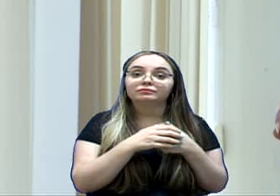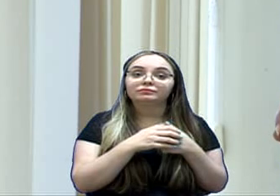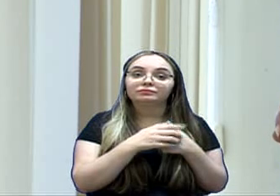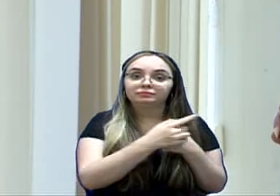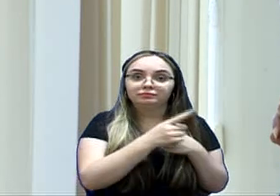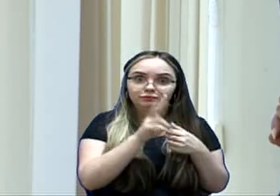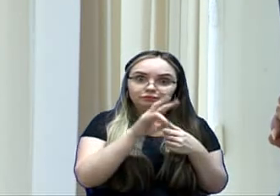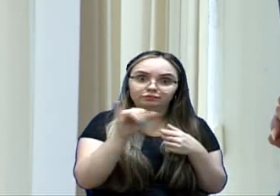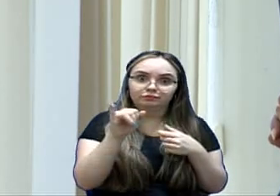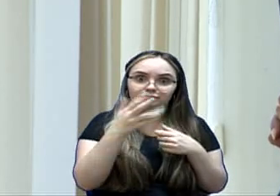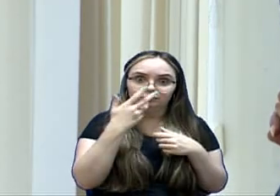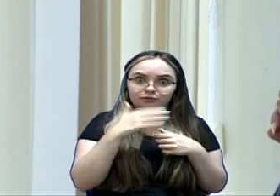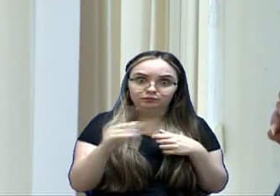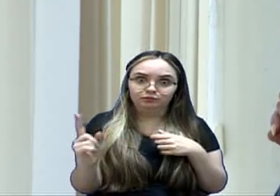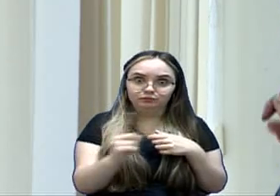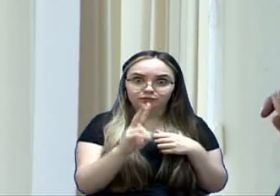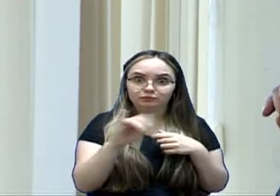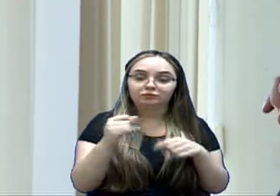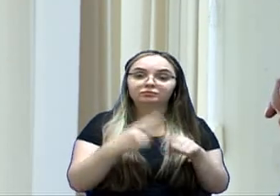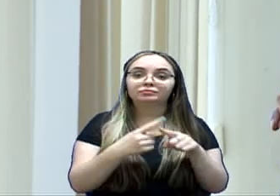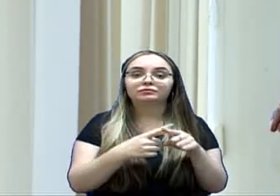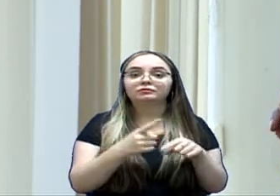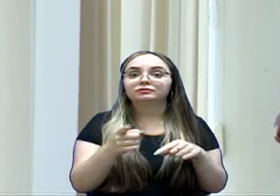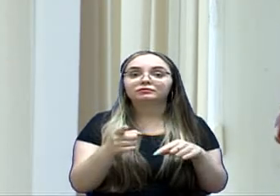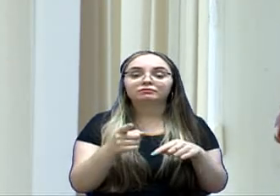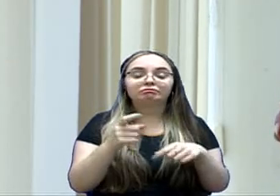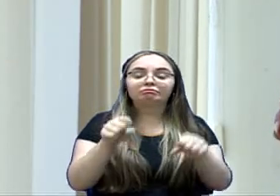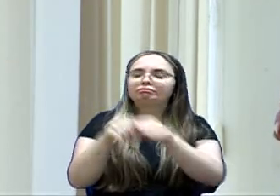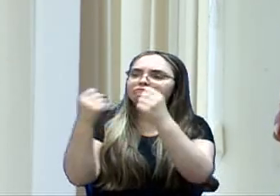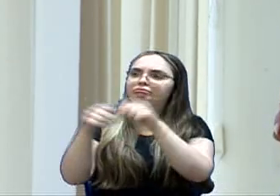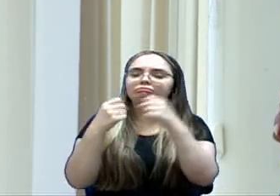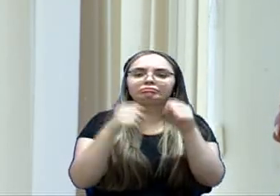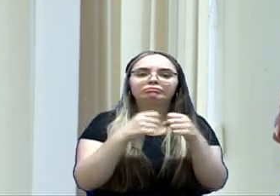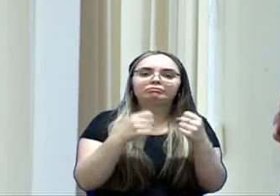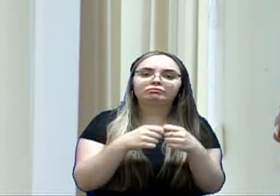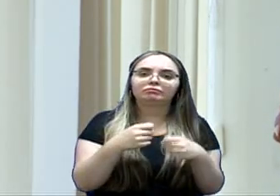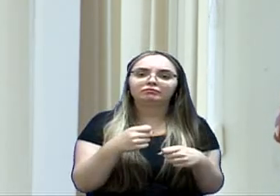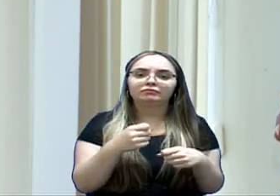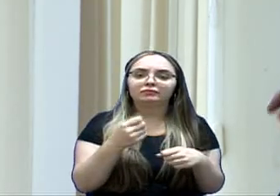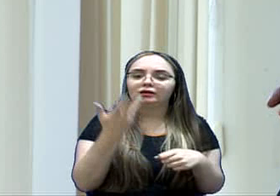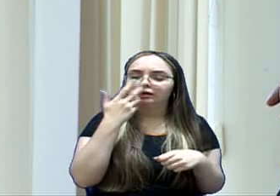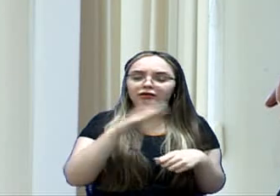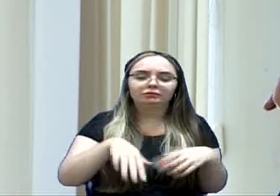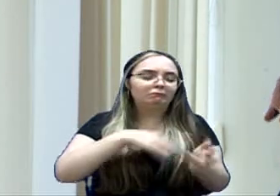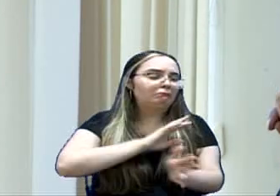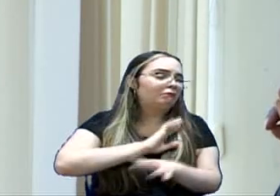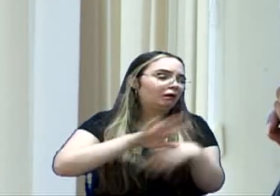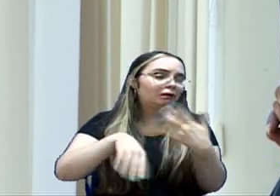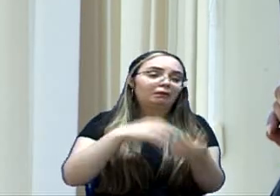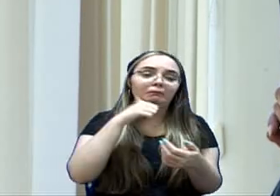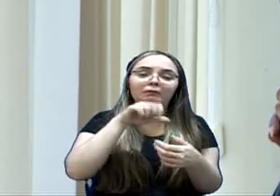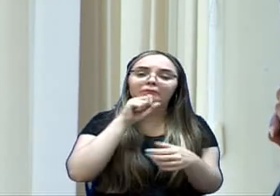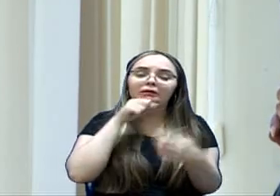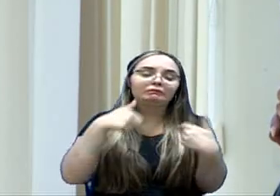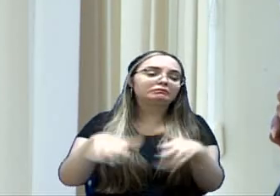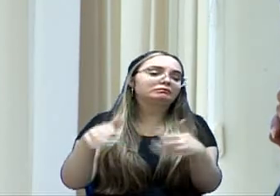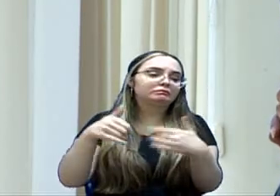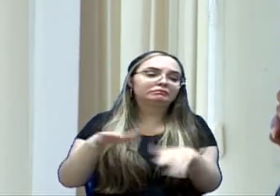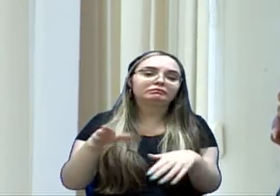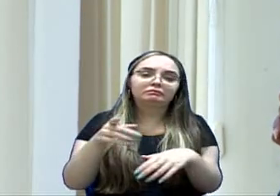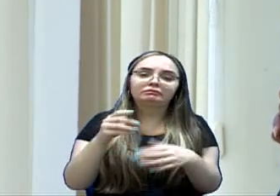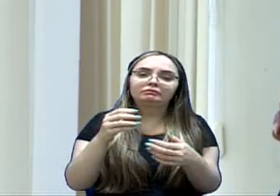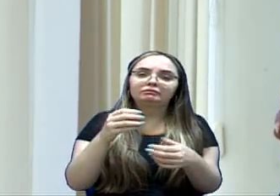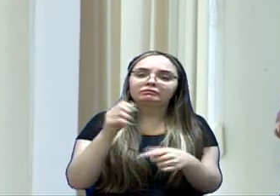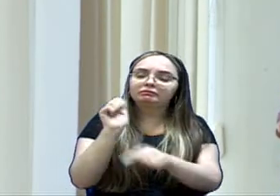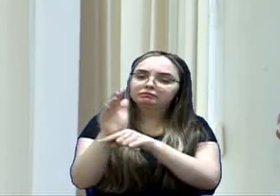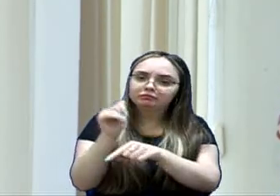você vai atender logo essa criança? Eu disse, por quê? Porque ela está destruindo o consultório. Uma criança sem limites, a mãe não põe limites, uma criança birrenta, mal educada, blá, blá,